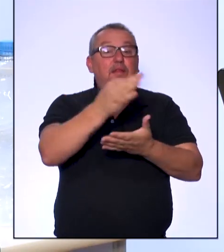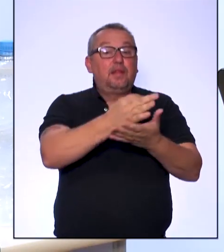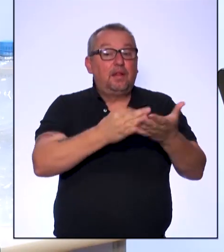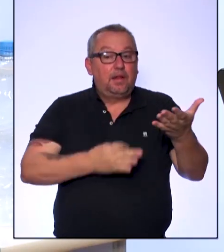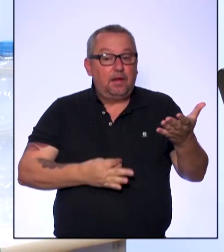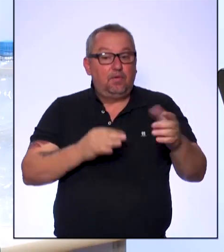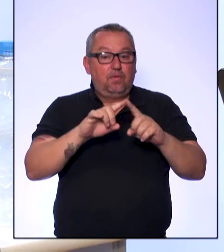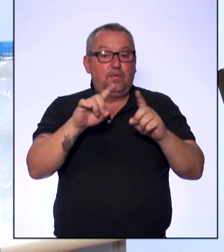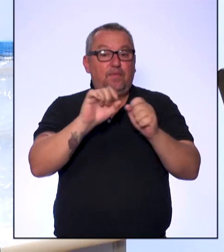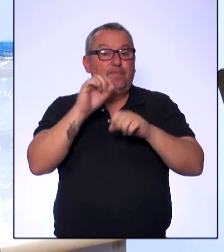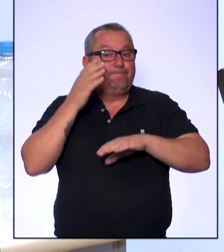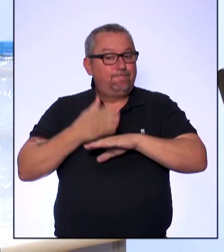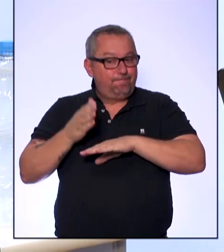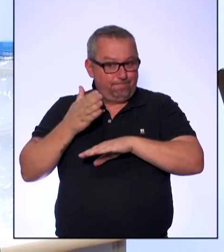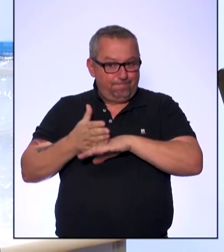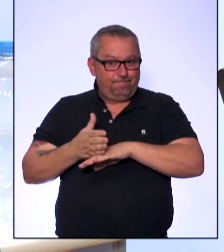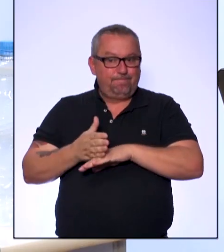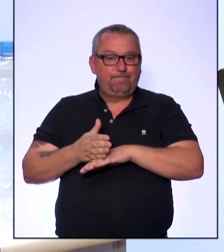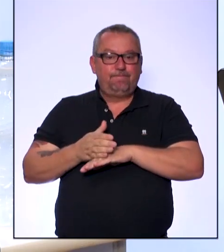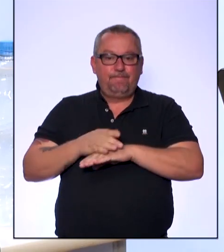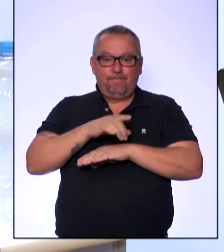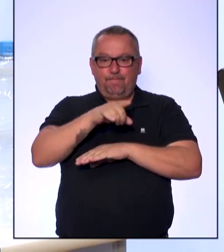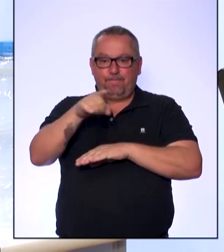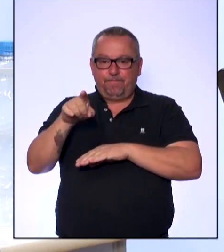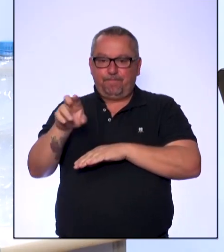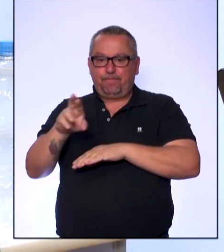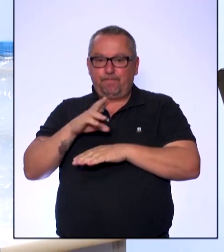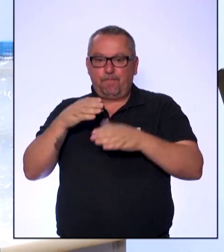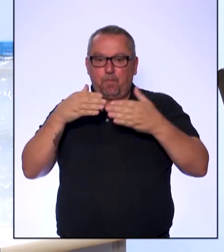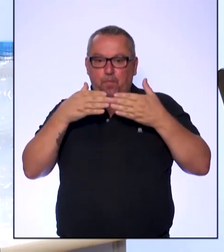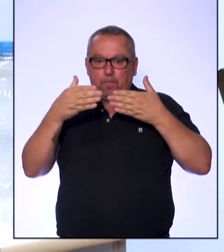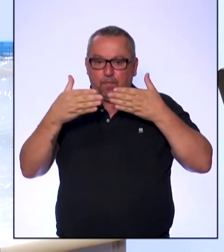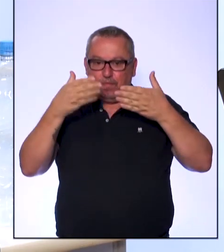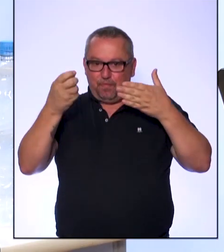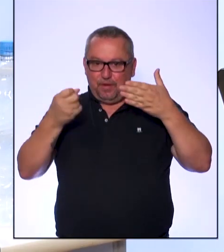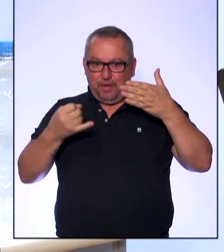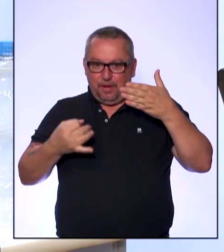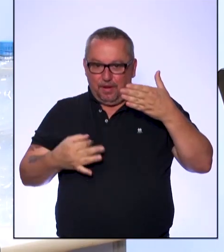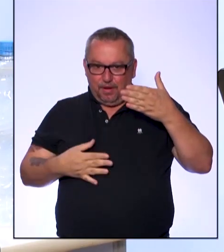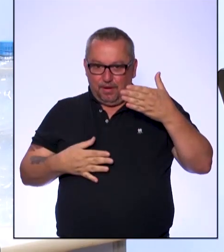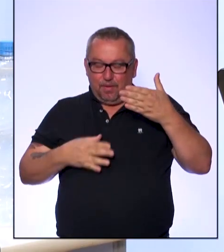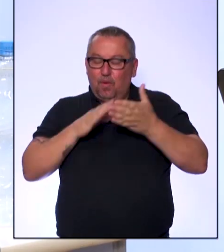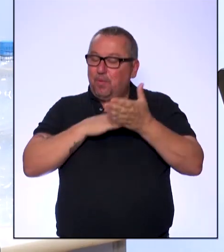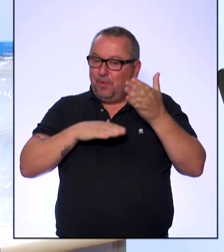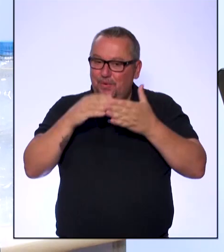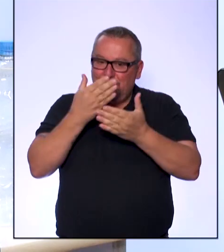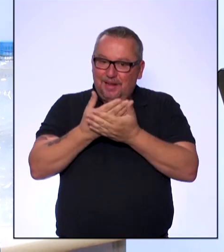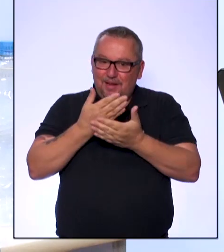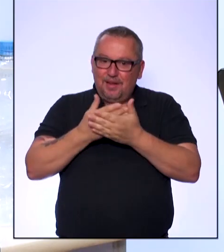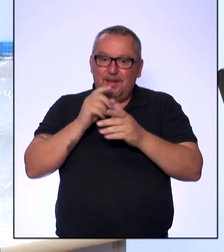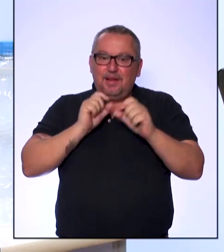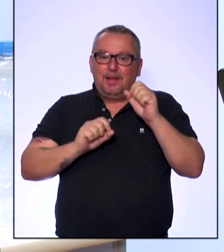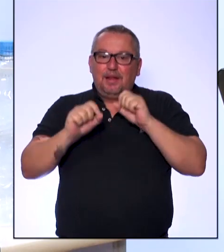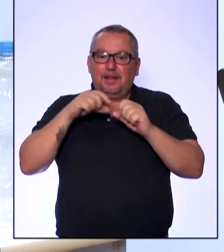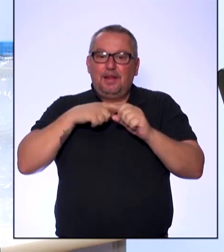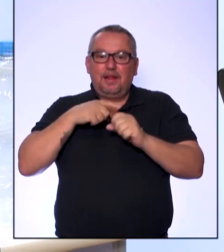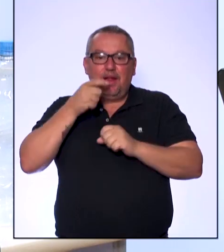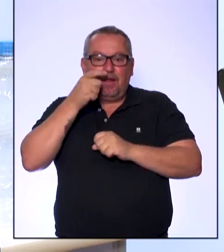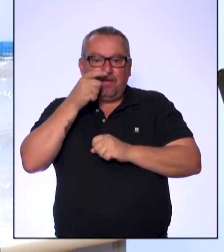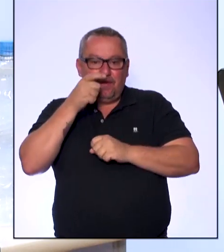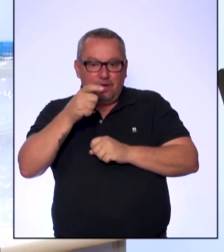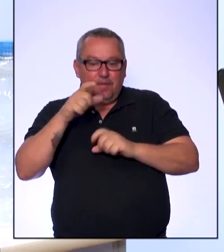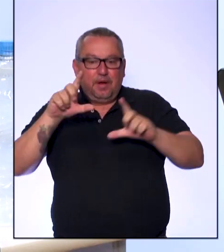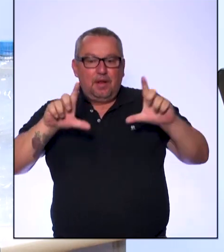para uma tarefa. Vocês vão responder no chat, como toda aula. Quem está assistindo